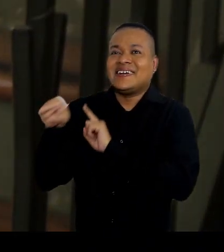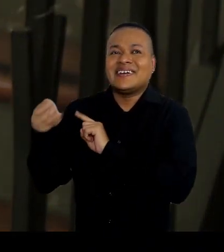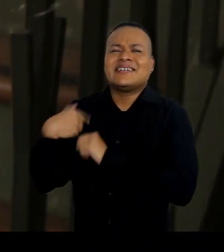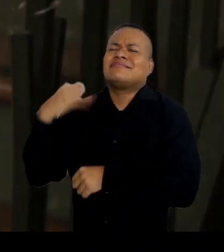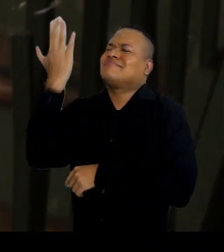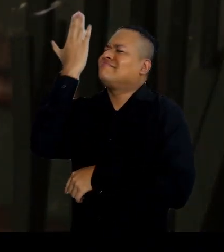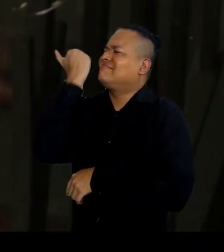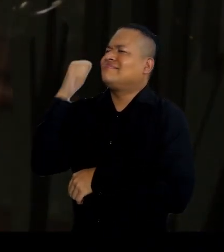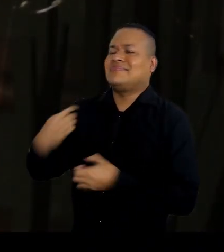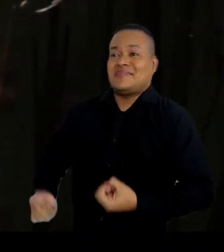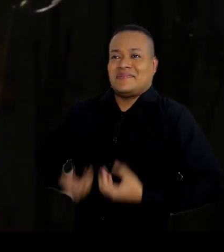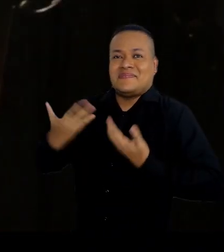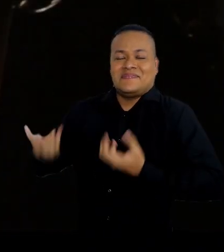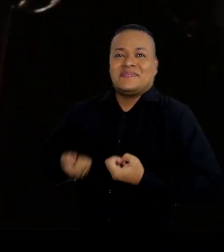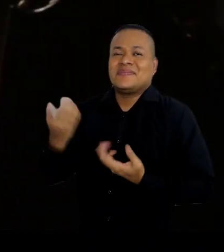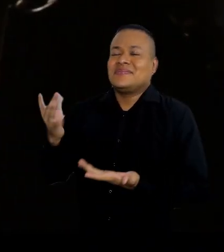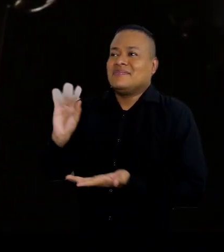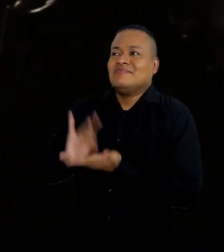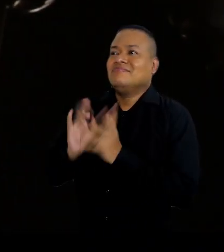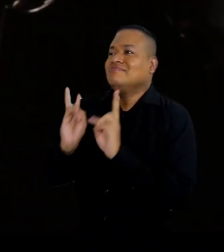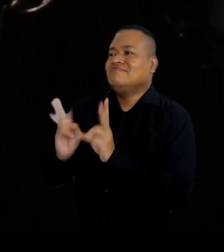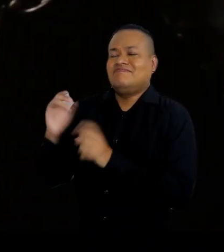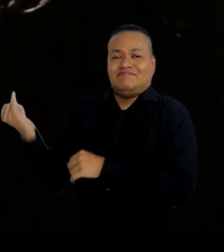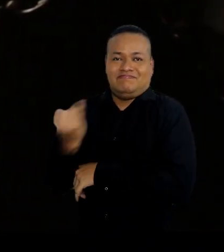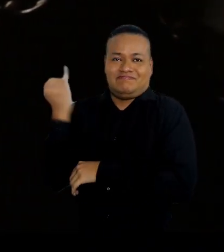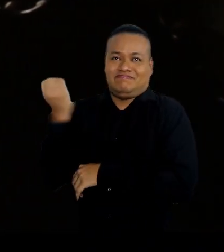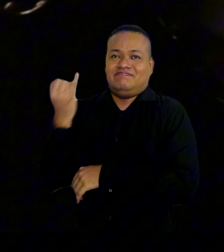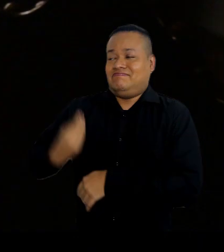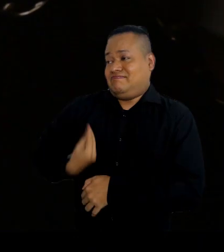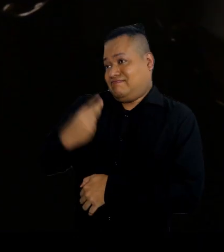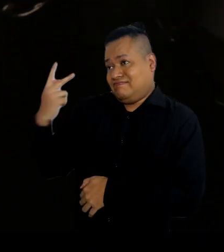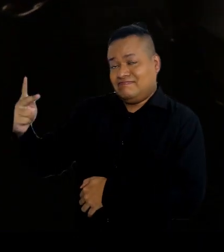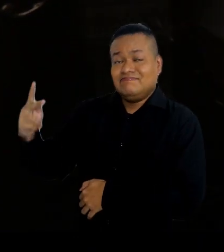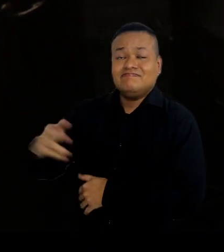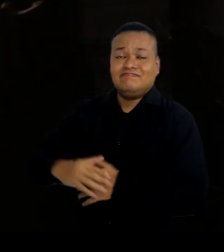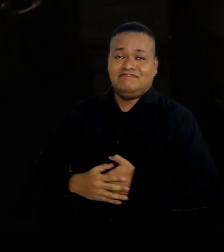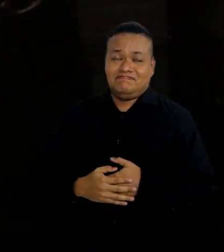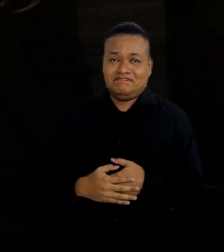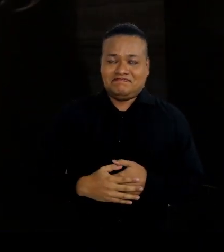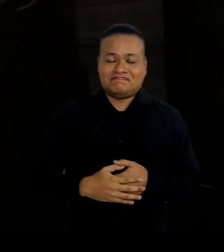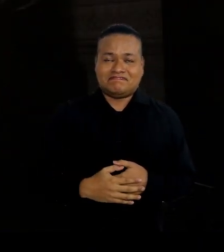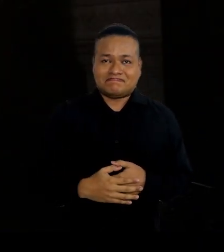encontramos. Eu sabia que a poesia sempre foi muito importante na vida do meu pai.